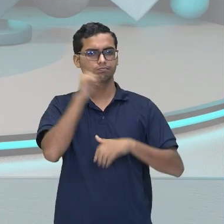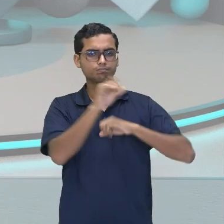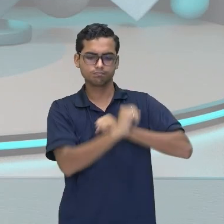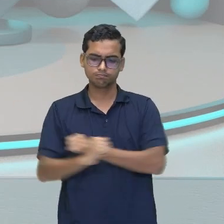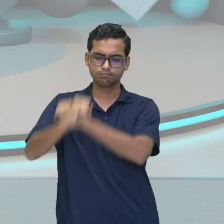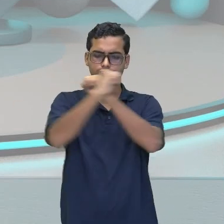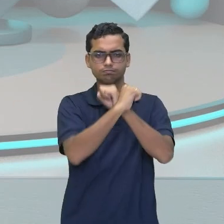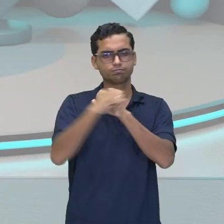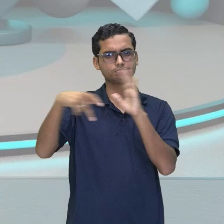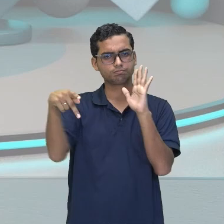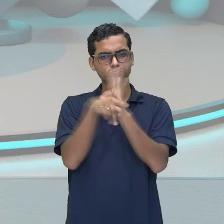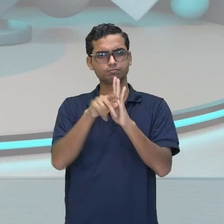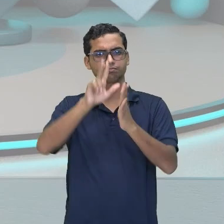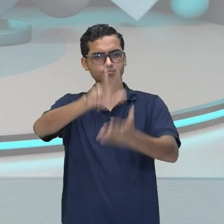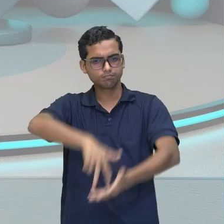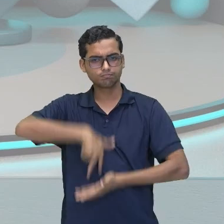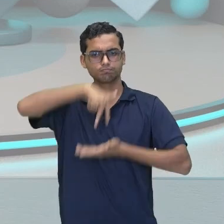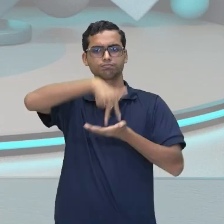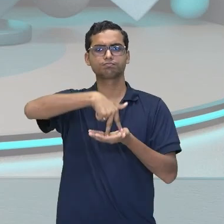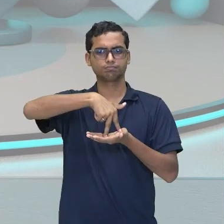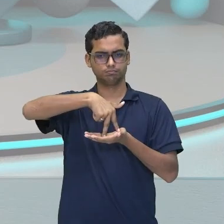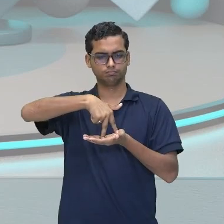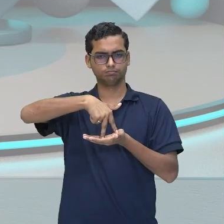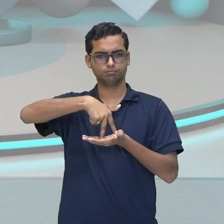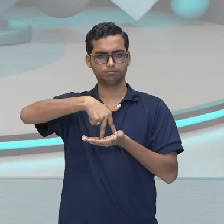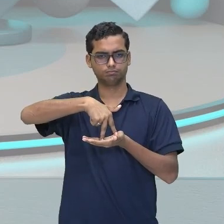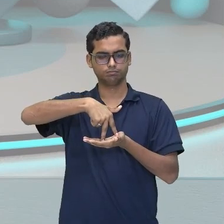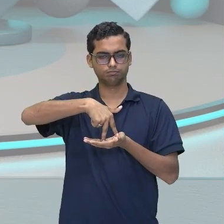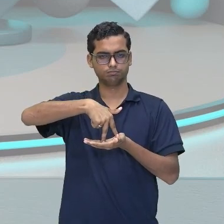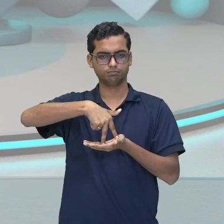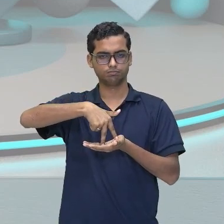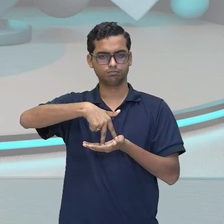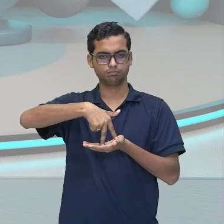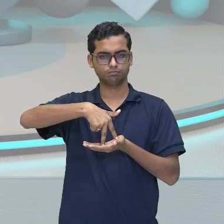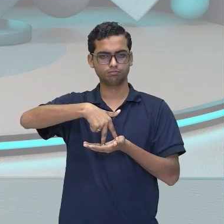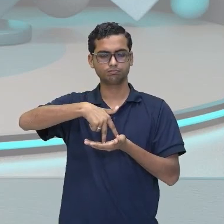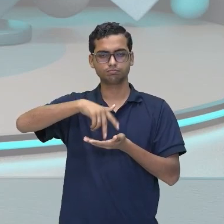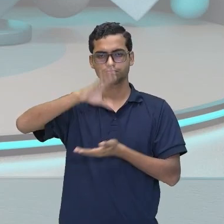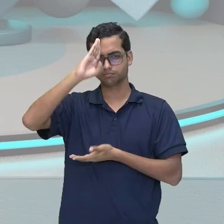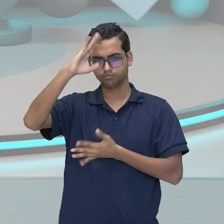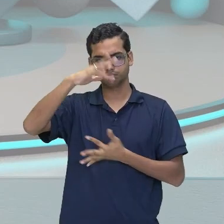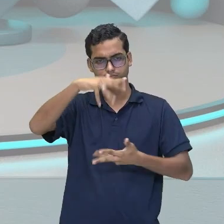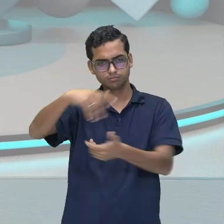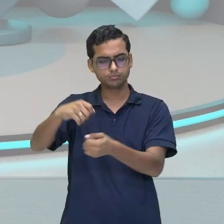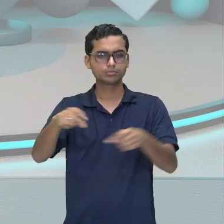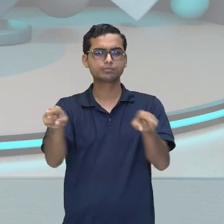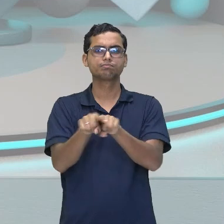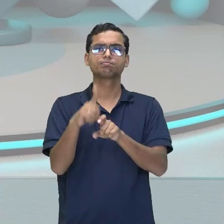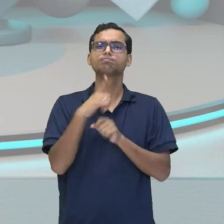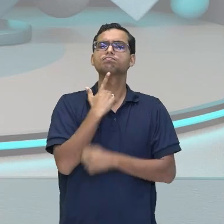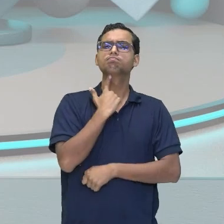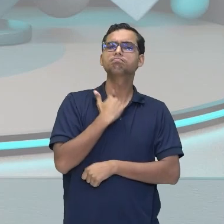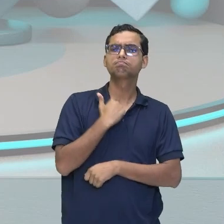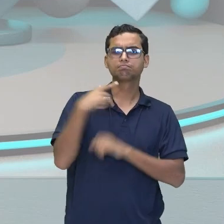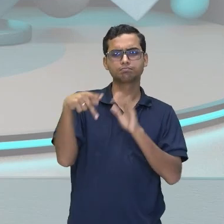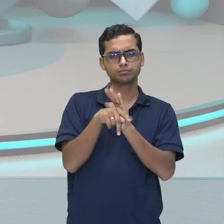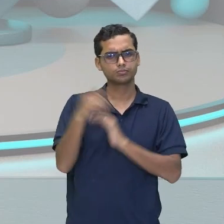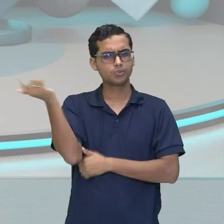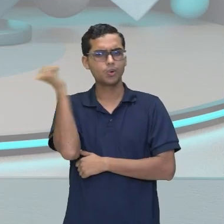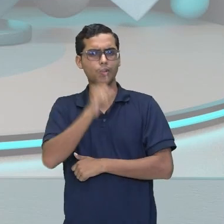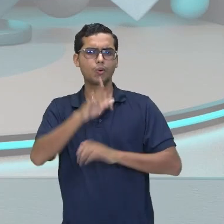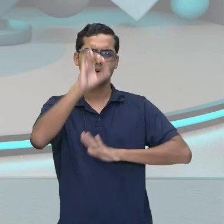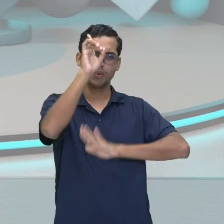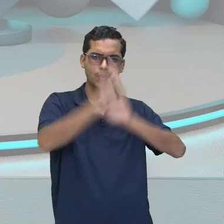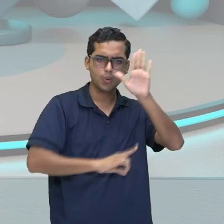o antropocentrismo. E isso traz o desejo de lutar por seus direitos. E